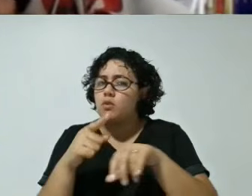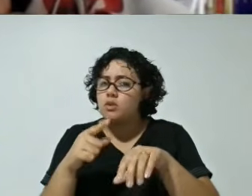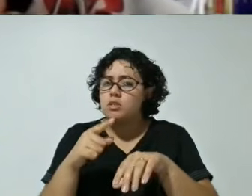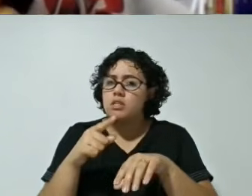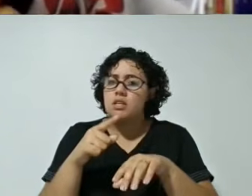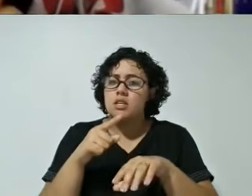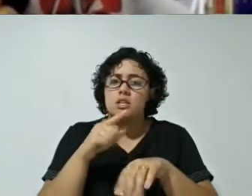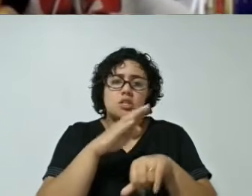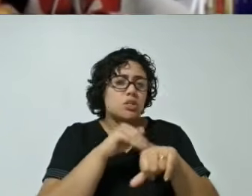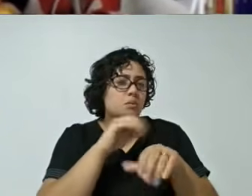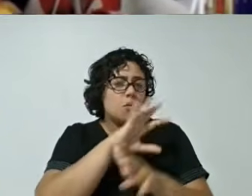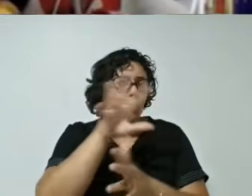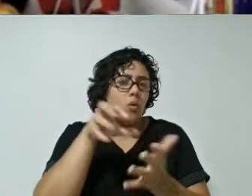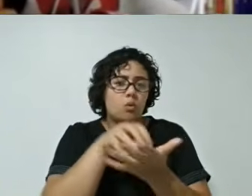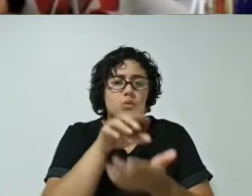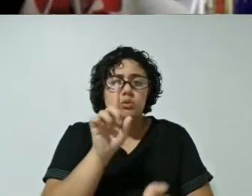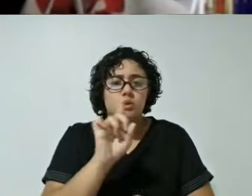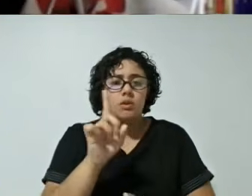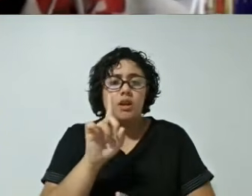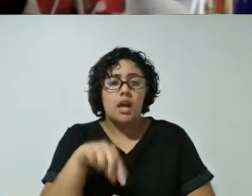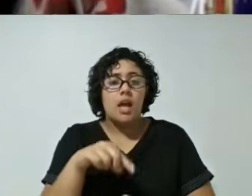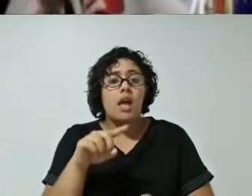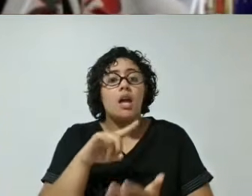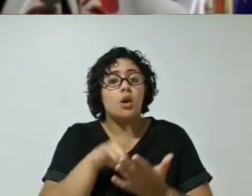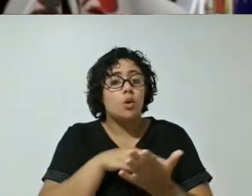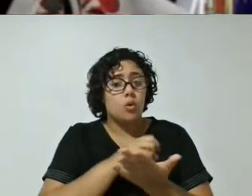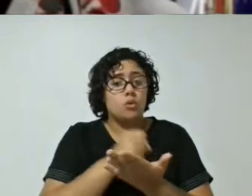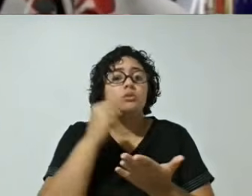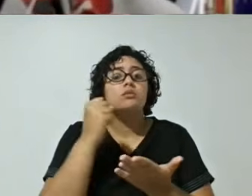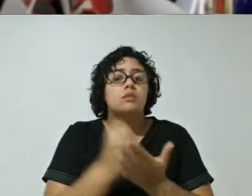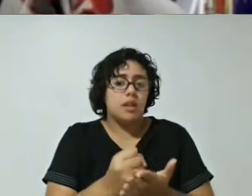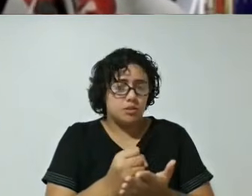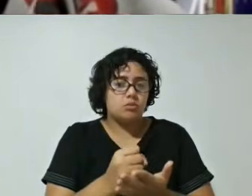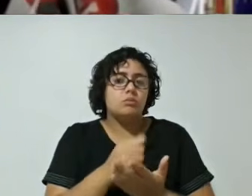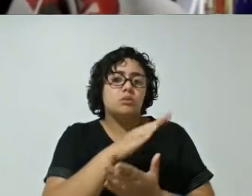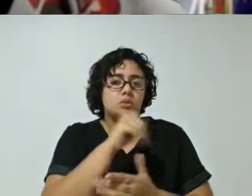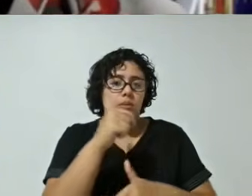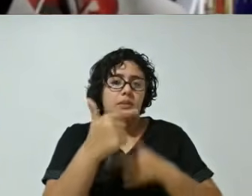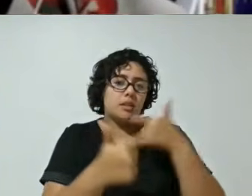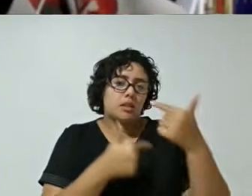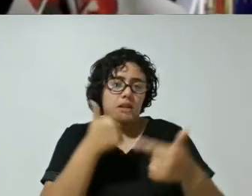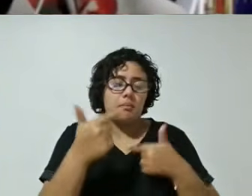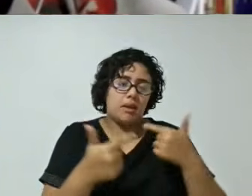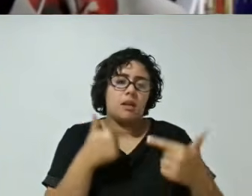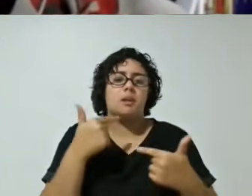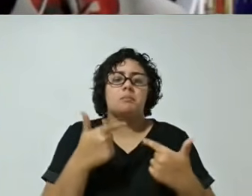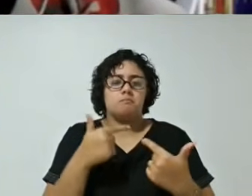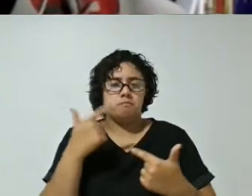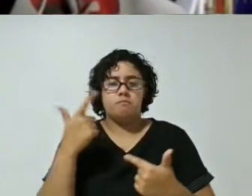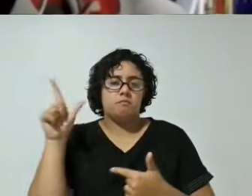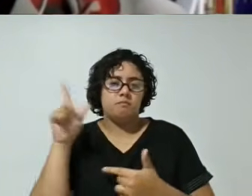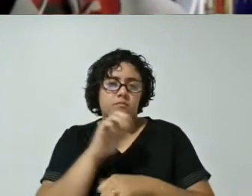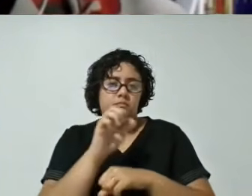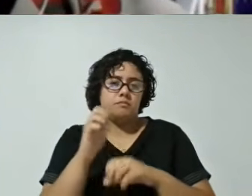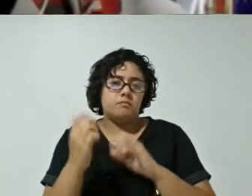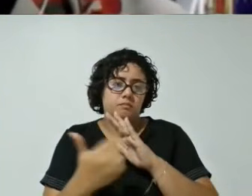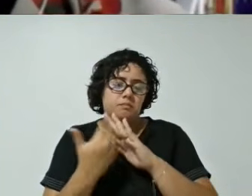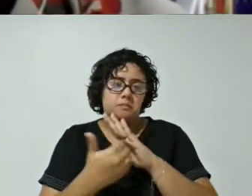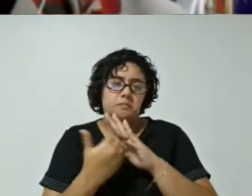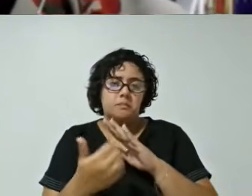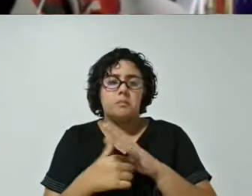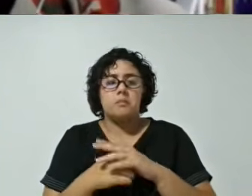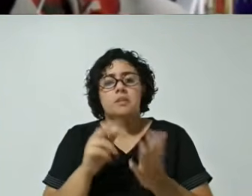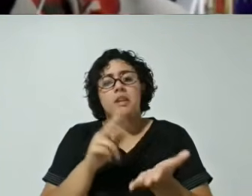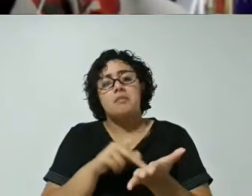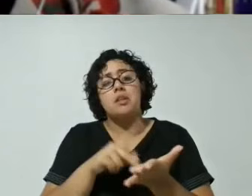concurso público, né? Não, eu era Não. contratado. Eu era contratado. Sim. E, e na verdade eu me